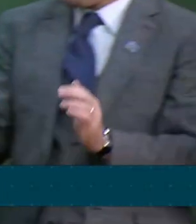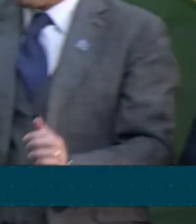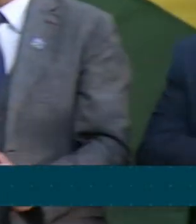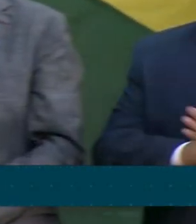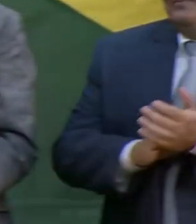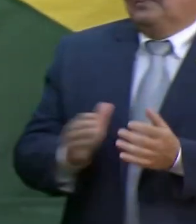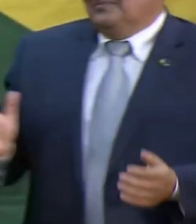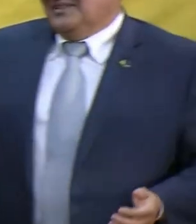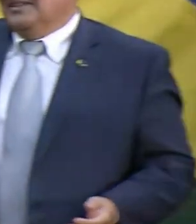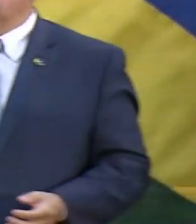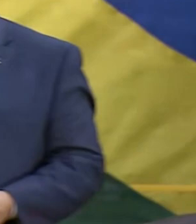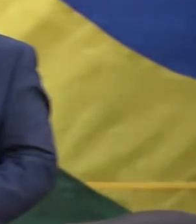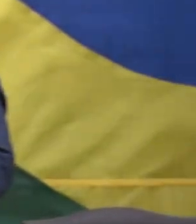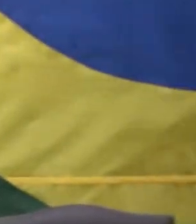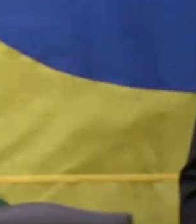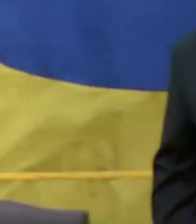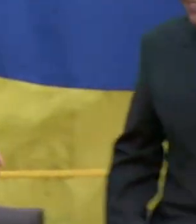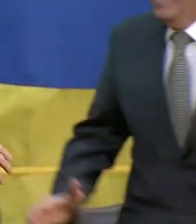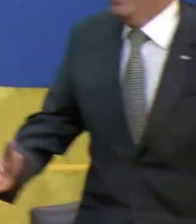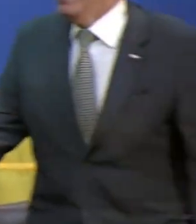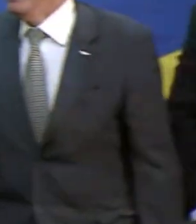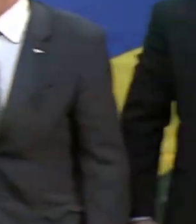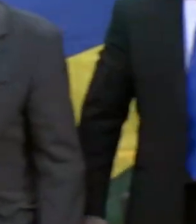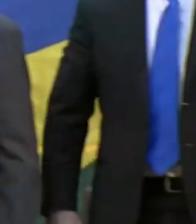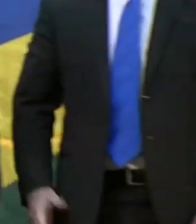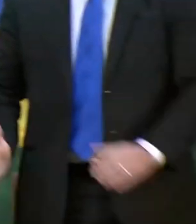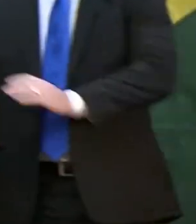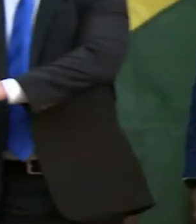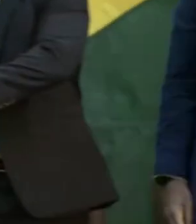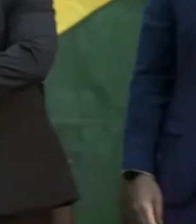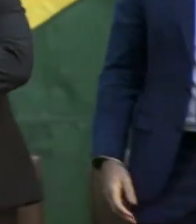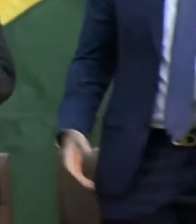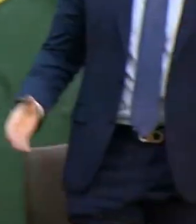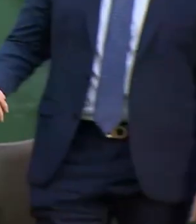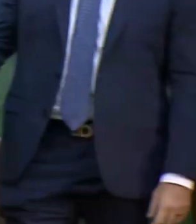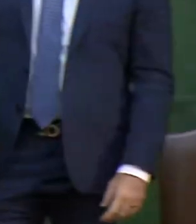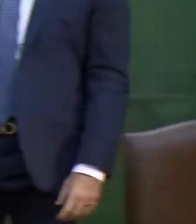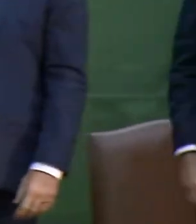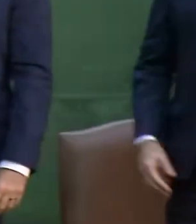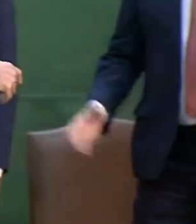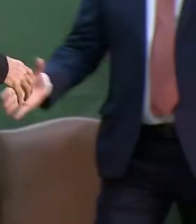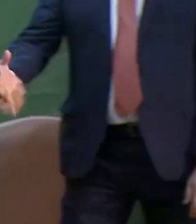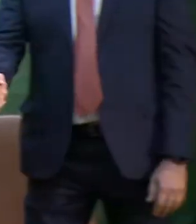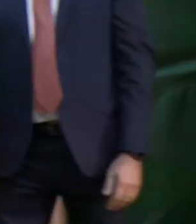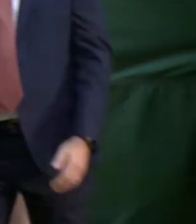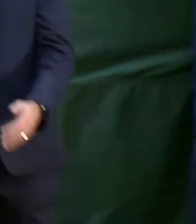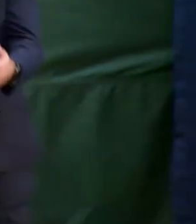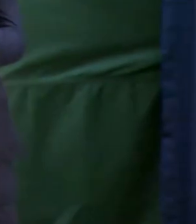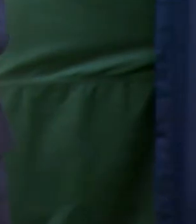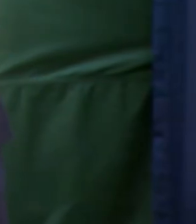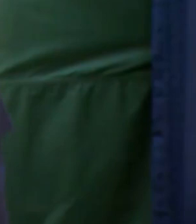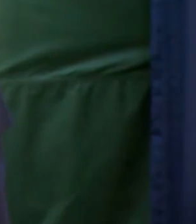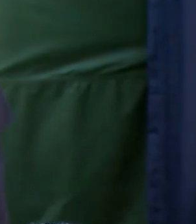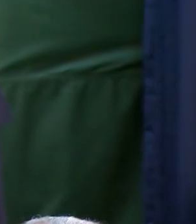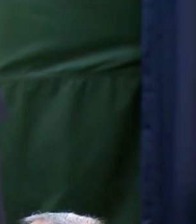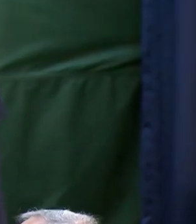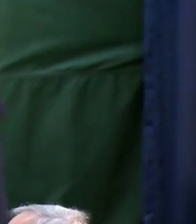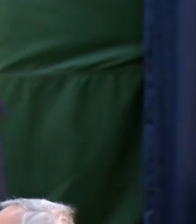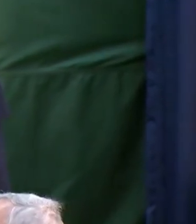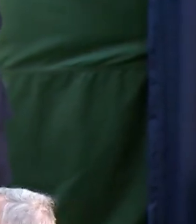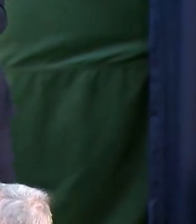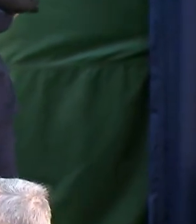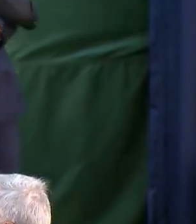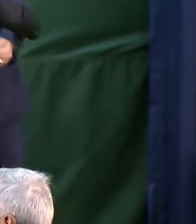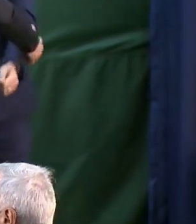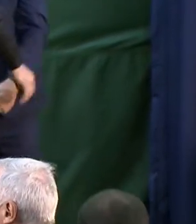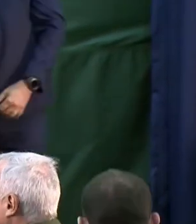Senhoras e senhores, ao agradecer a presença de todos, declaramos encerrada esta solenidade. Solicitamos a todos a